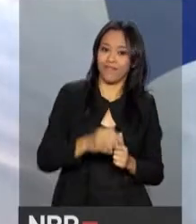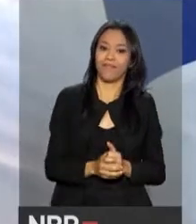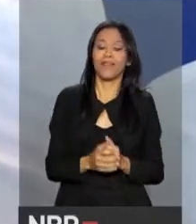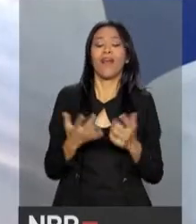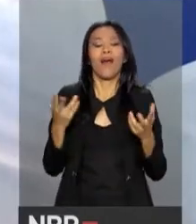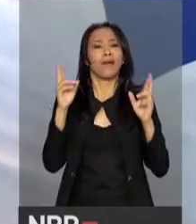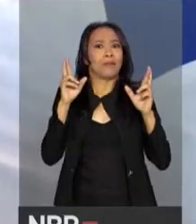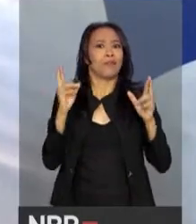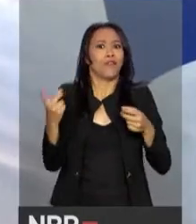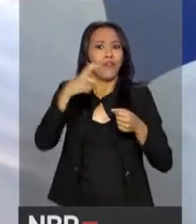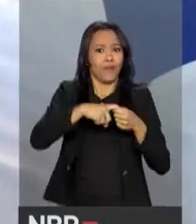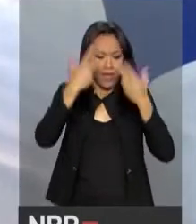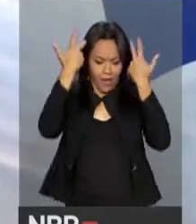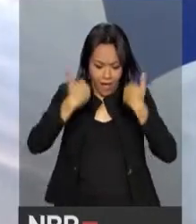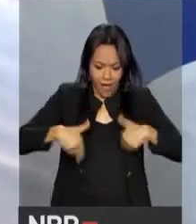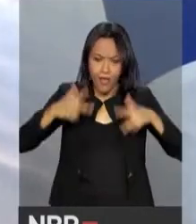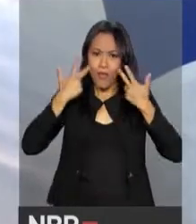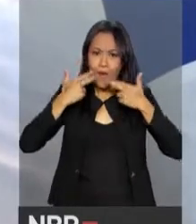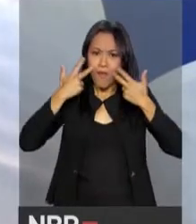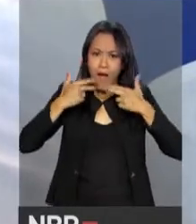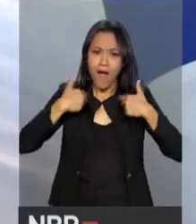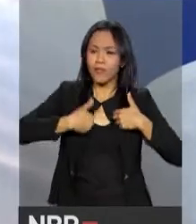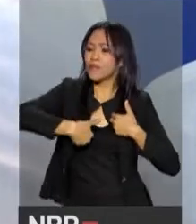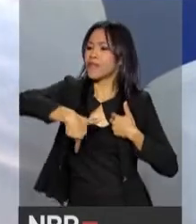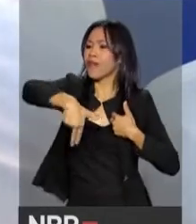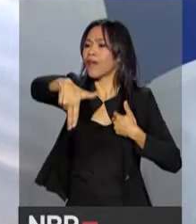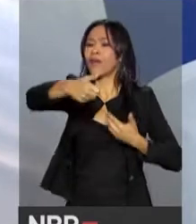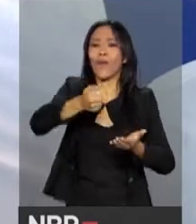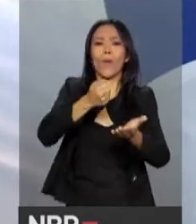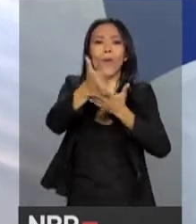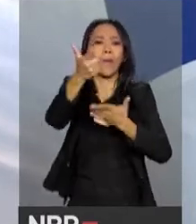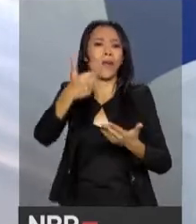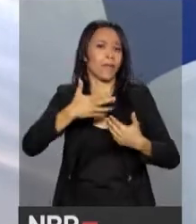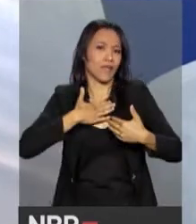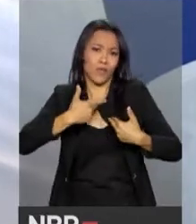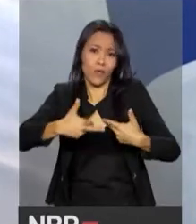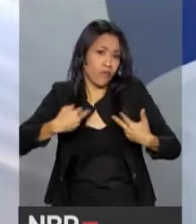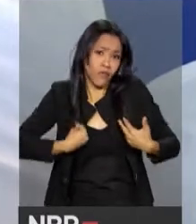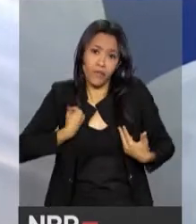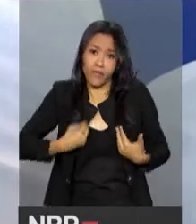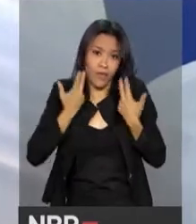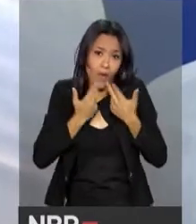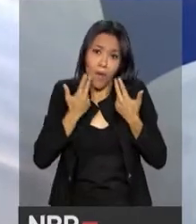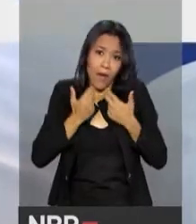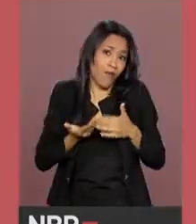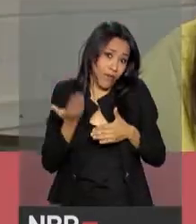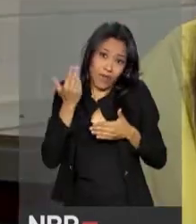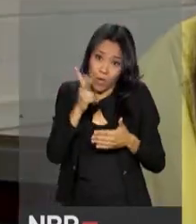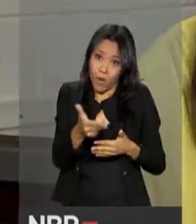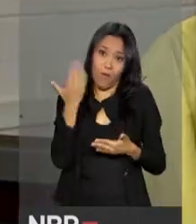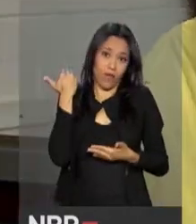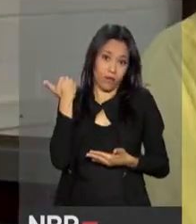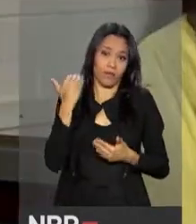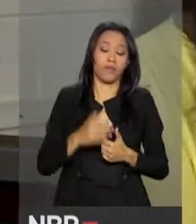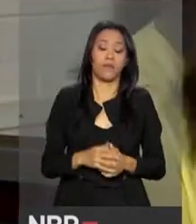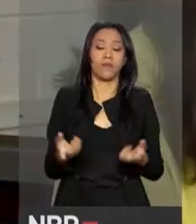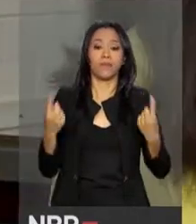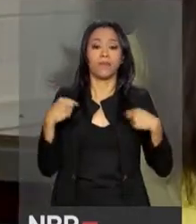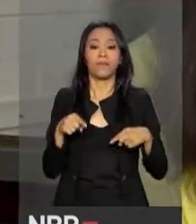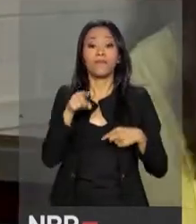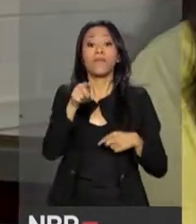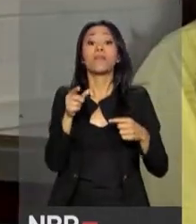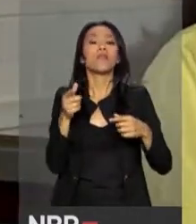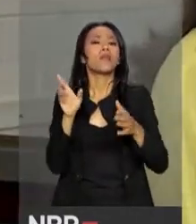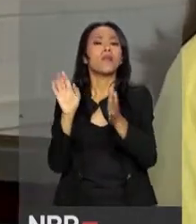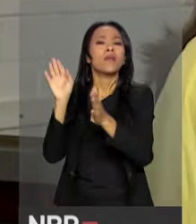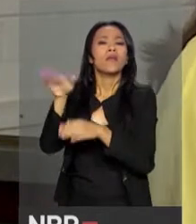voltar ao normal depois de sair atrás - colombo convidou vida normal clube londrino além do rio de